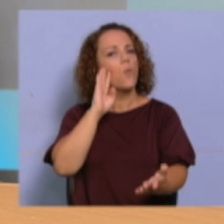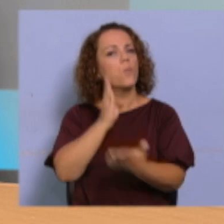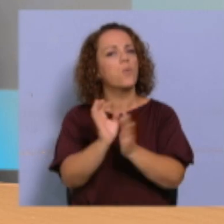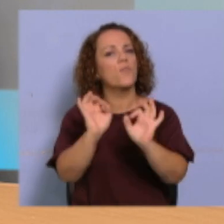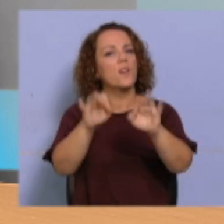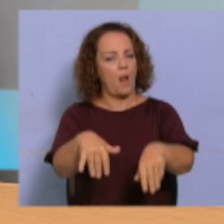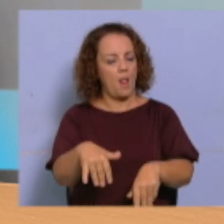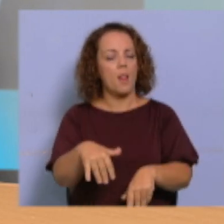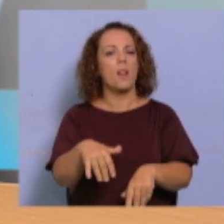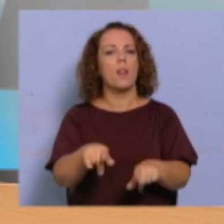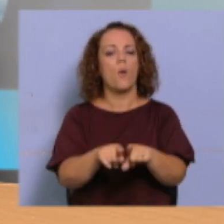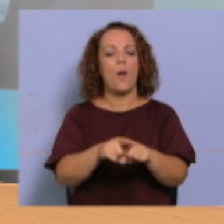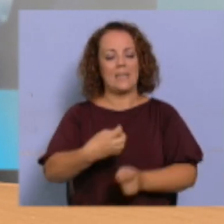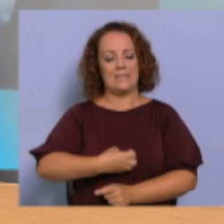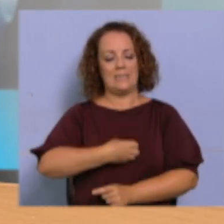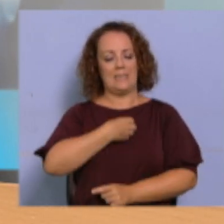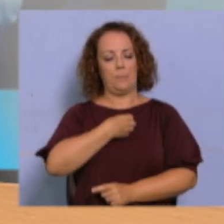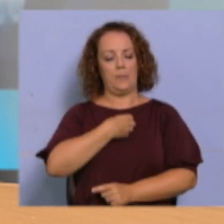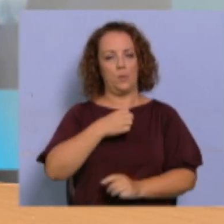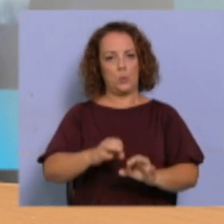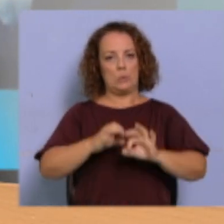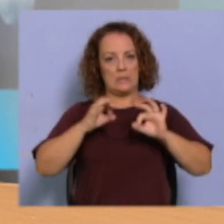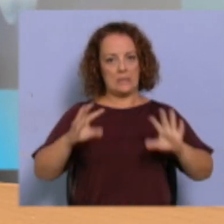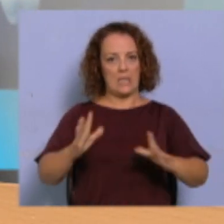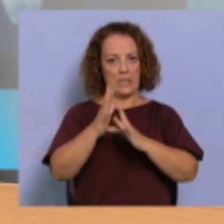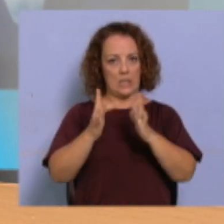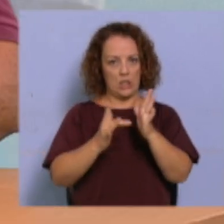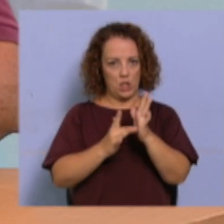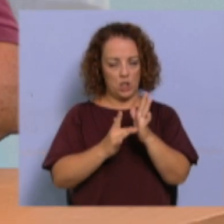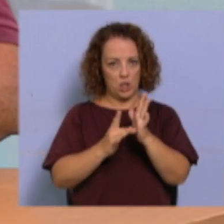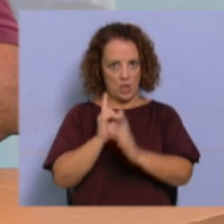mesmos sentimentos que havia em Cristo Jesus. Pois,